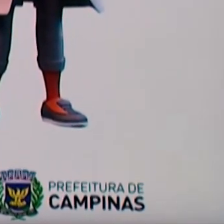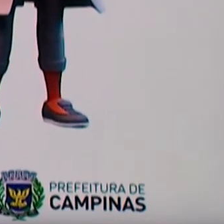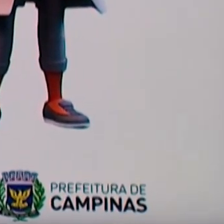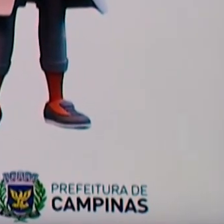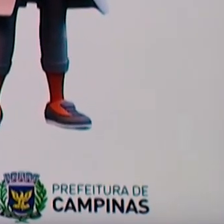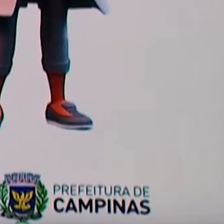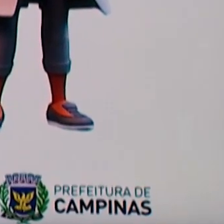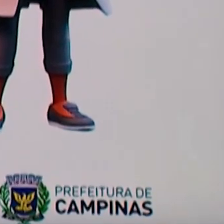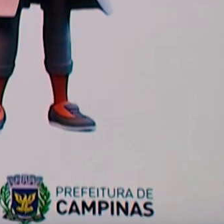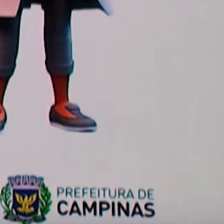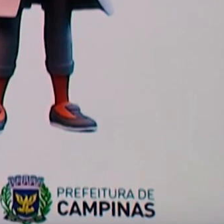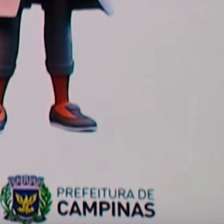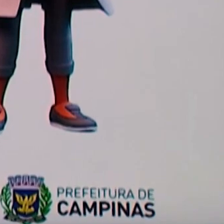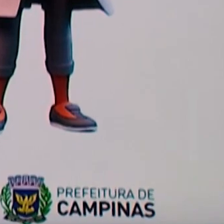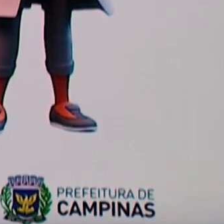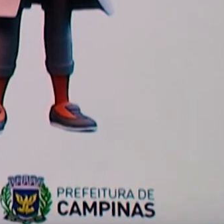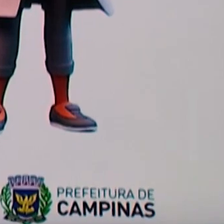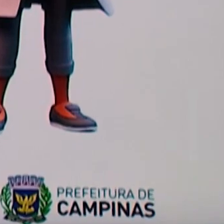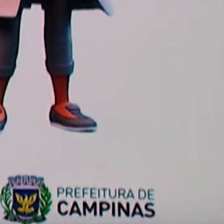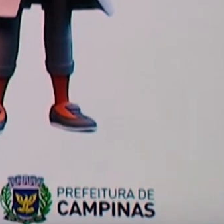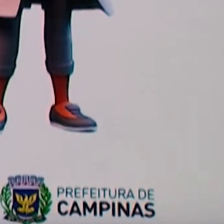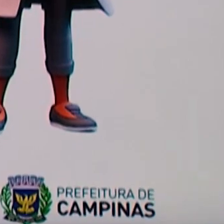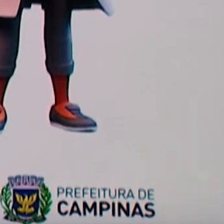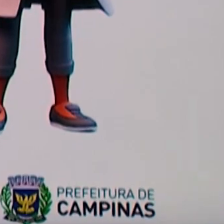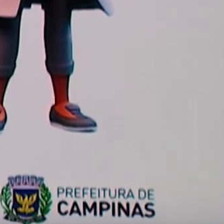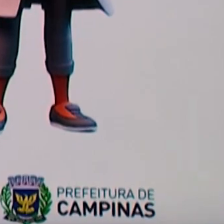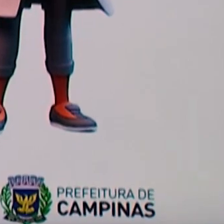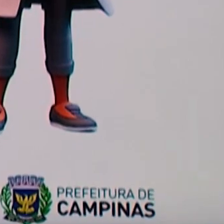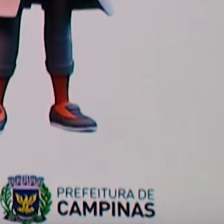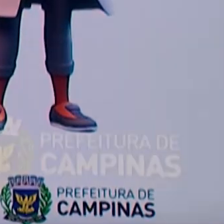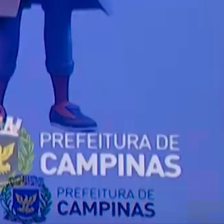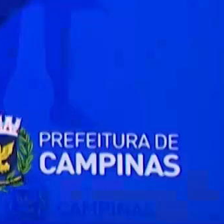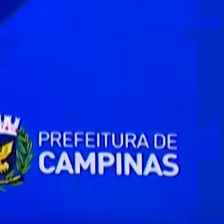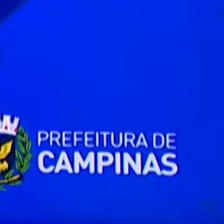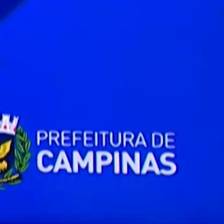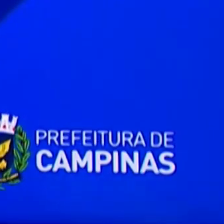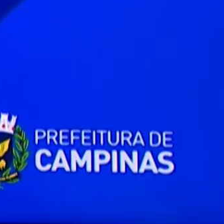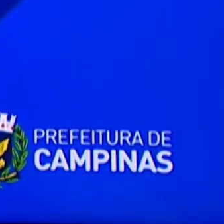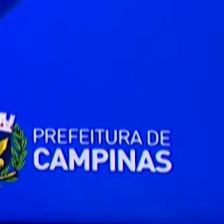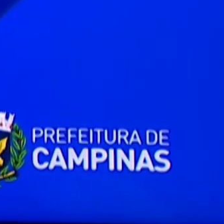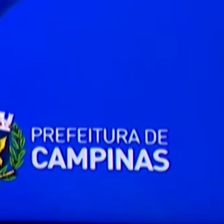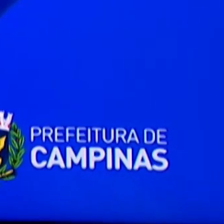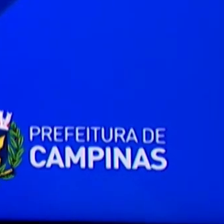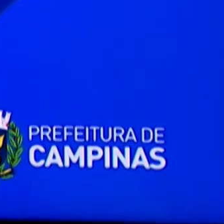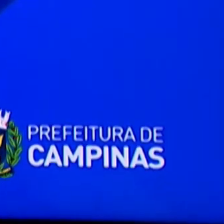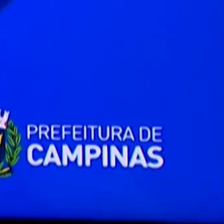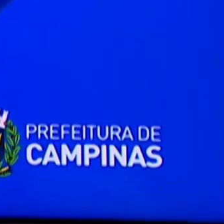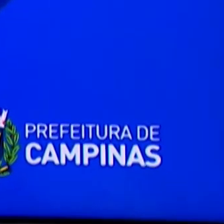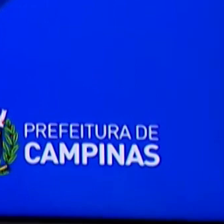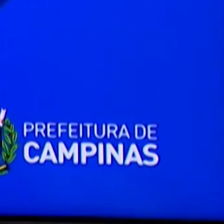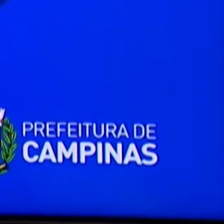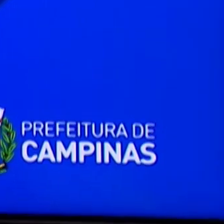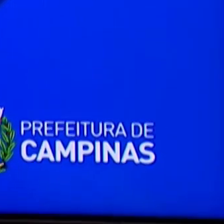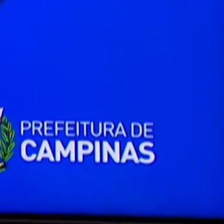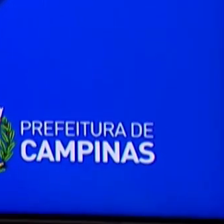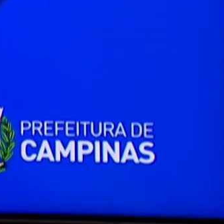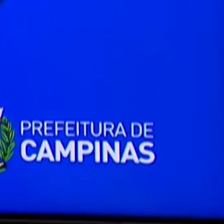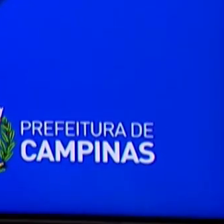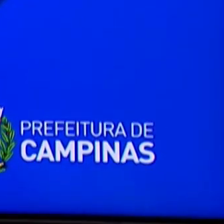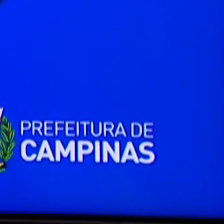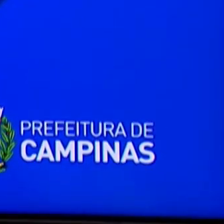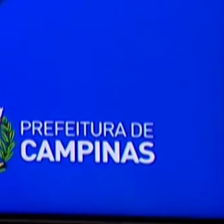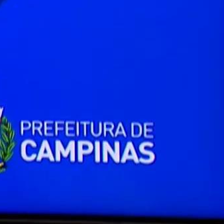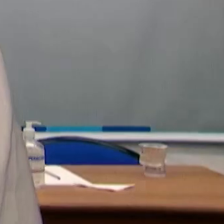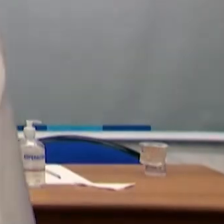confirmar a consulta ou procedimento de saúde uma semana antes da data, além de enviar um lembrete no dia anterior,